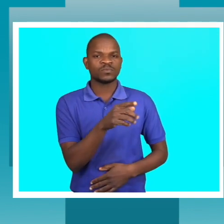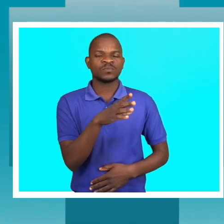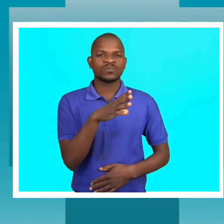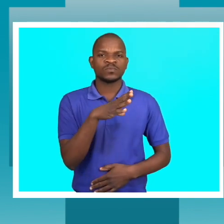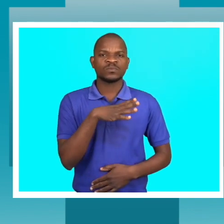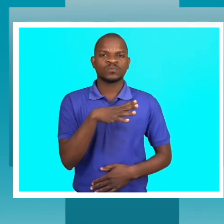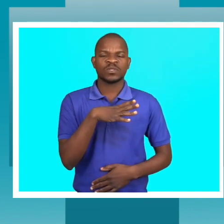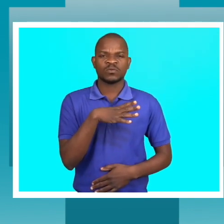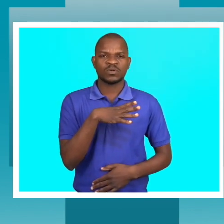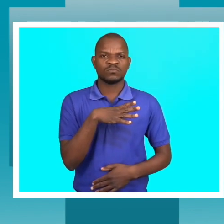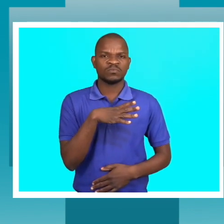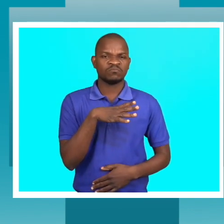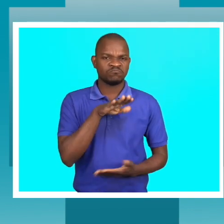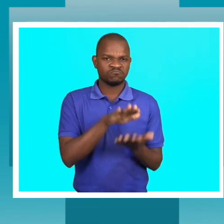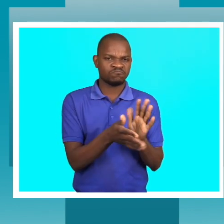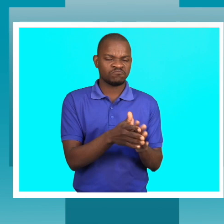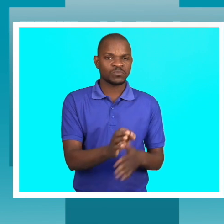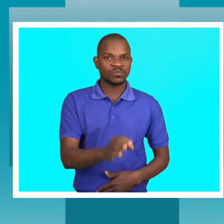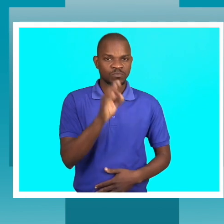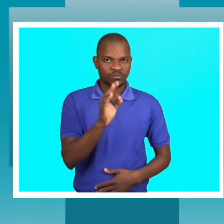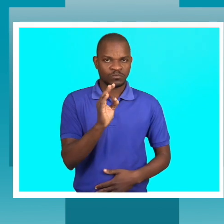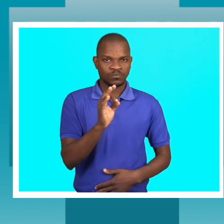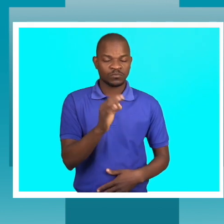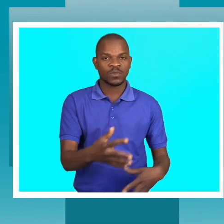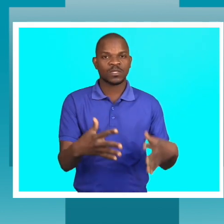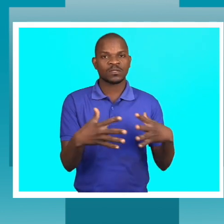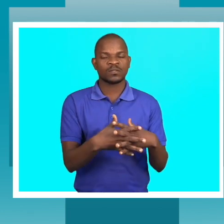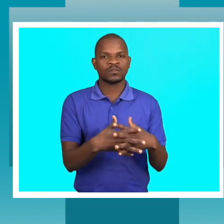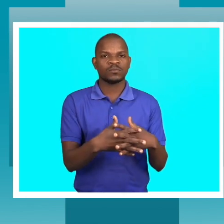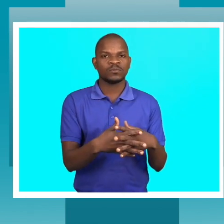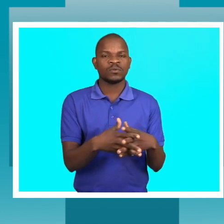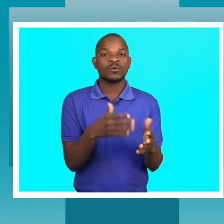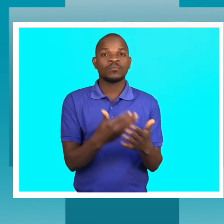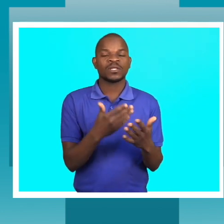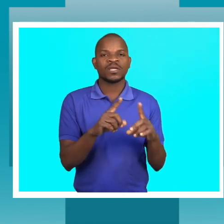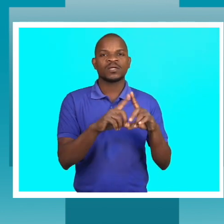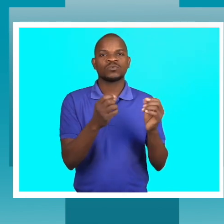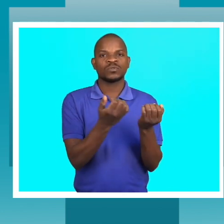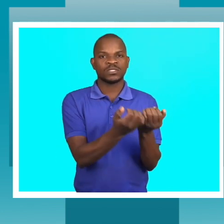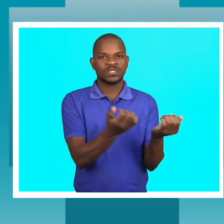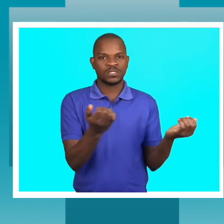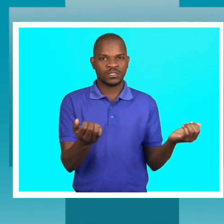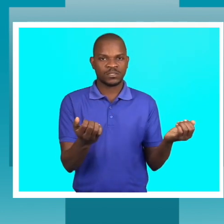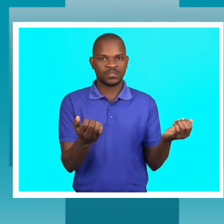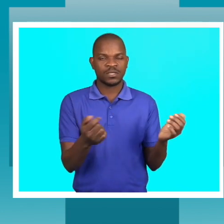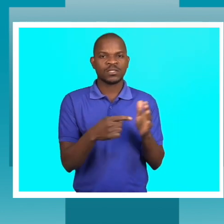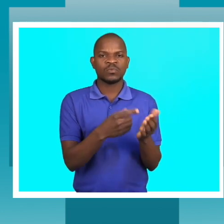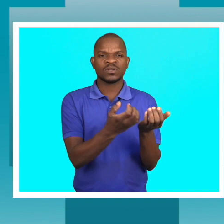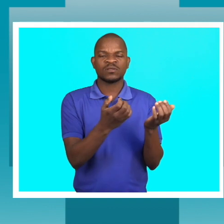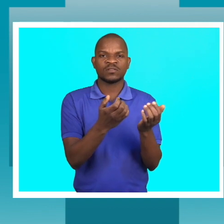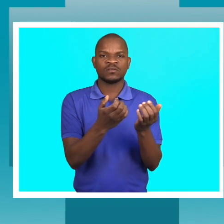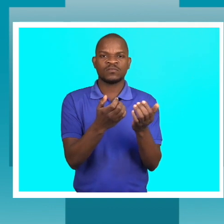estava muito mais preparado, tudo estava muito mais preparado para crianças